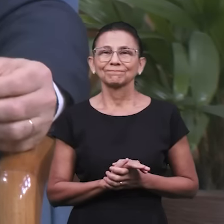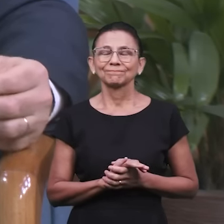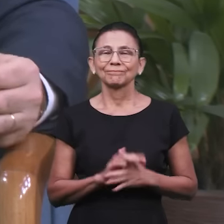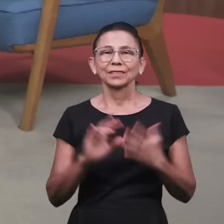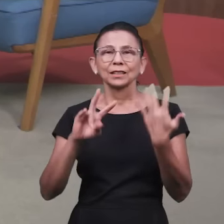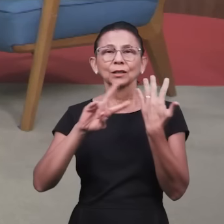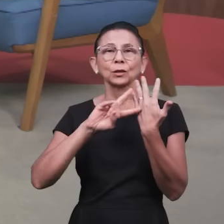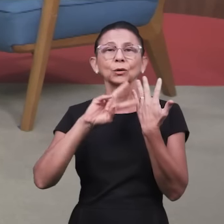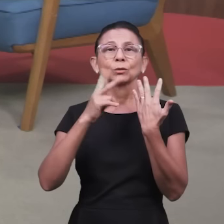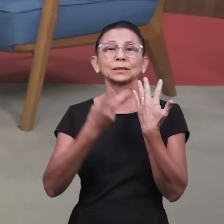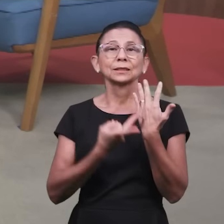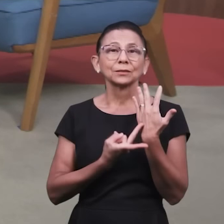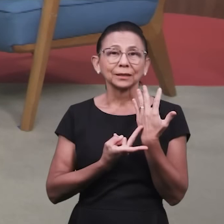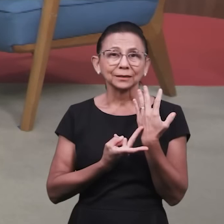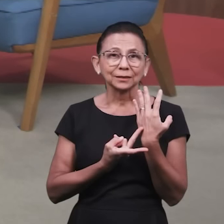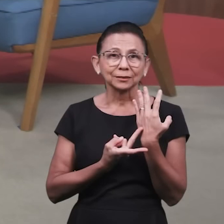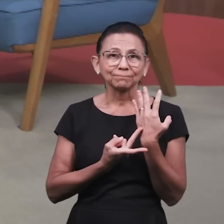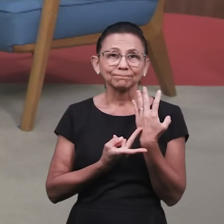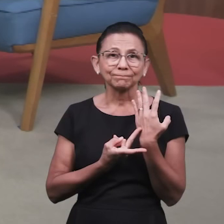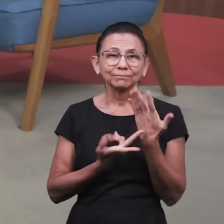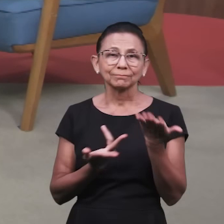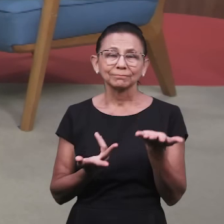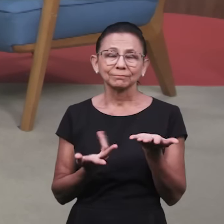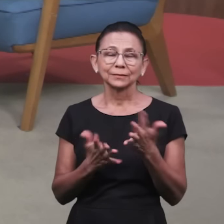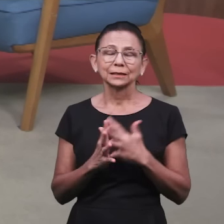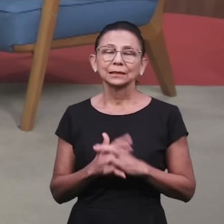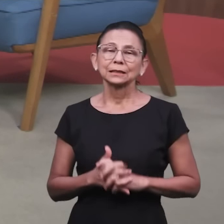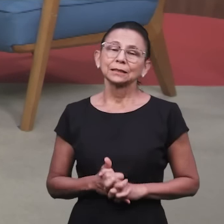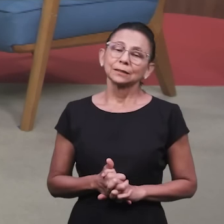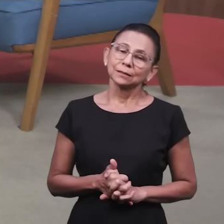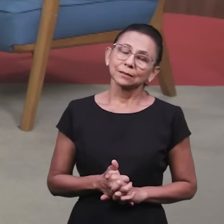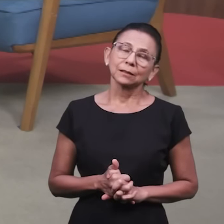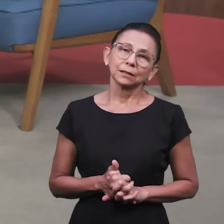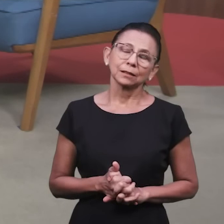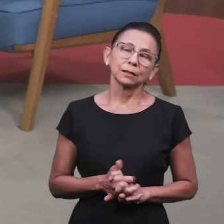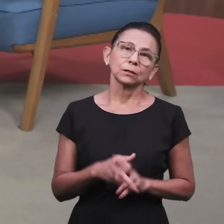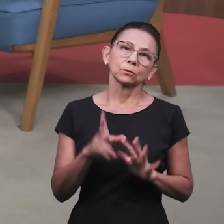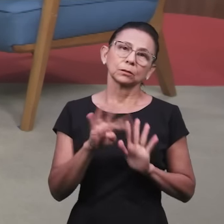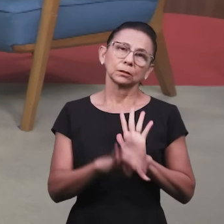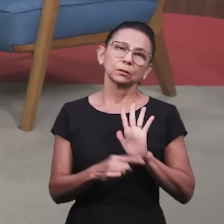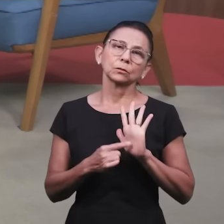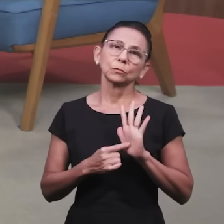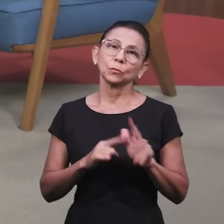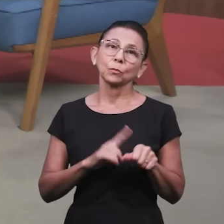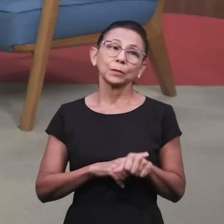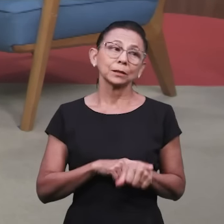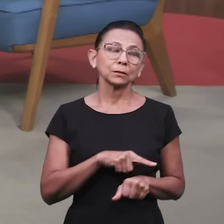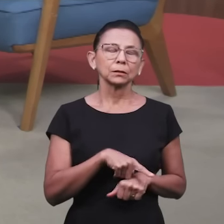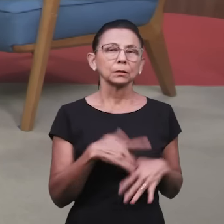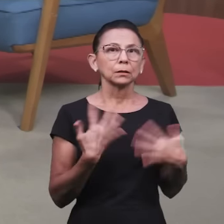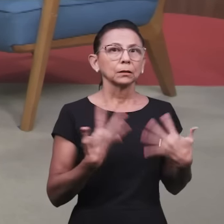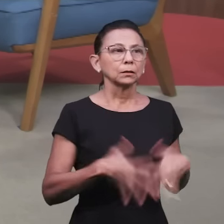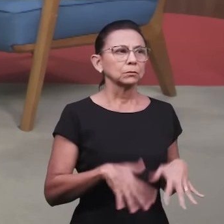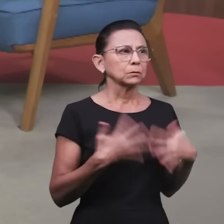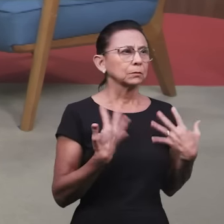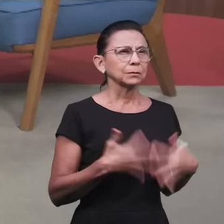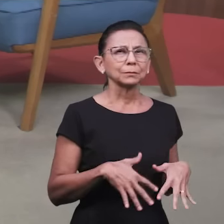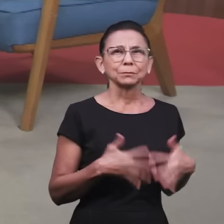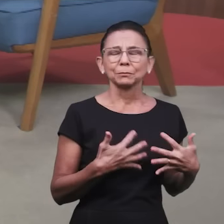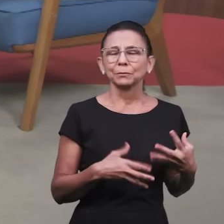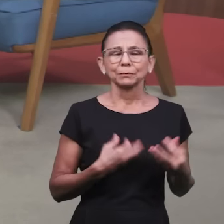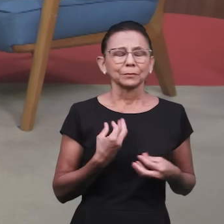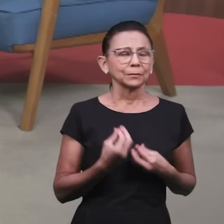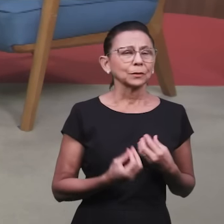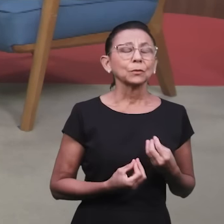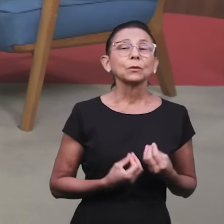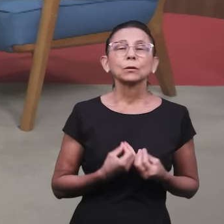vida. E é um momento e o texto mostra isso, de desespero, né?